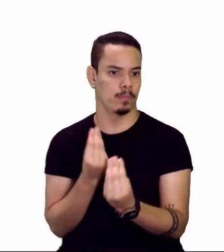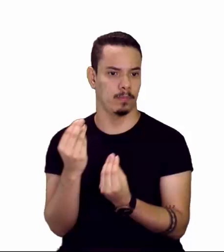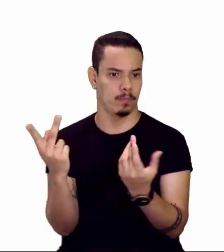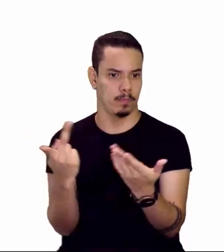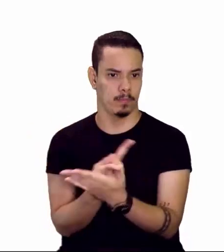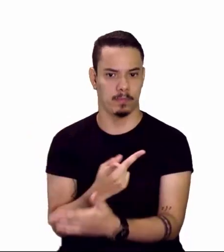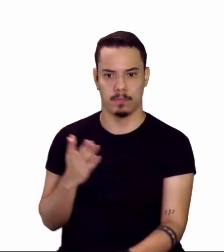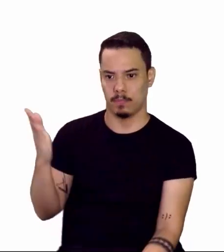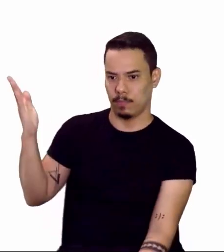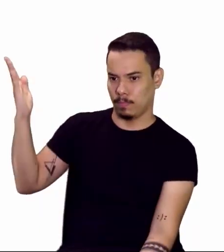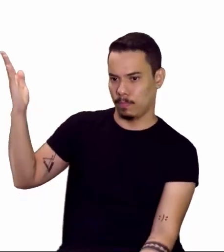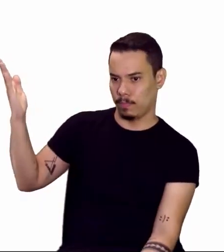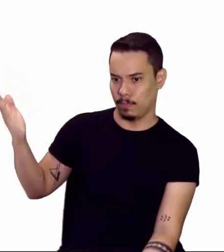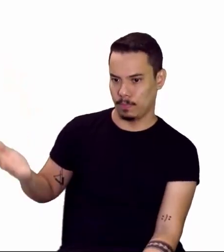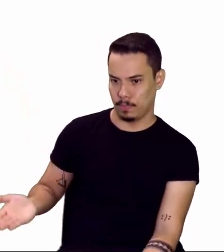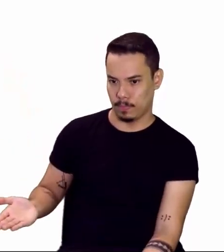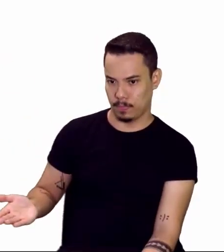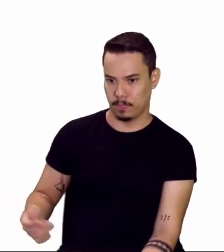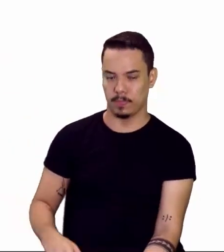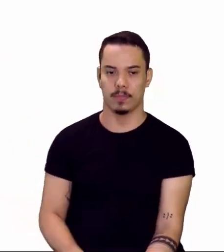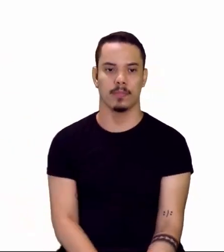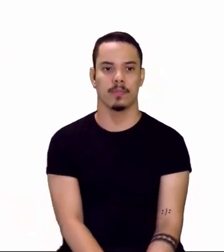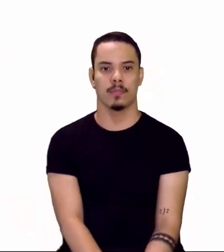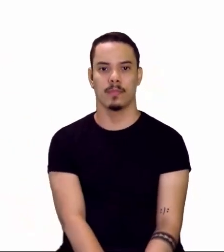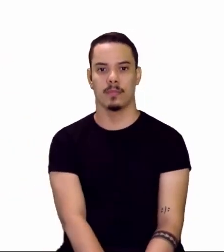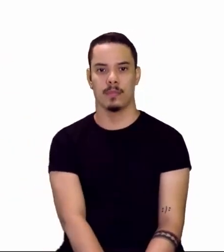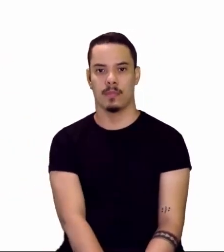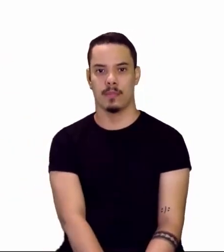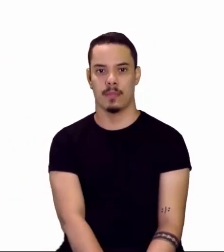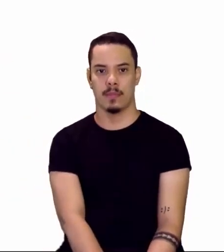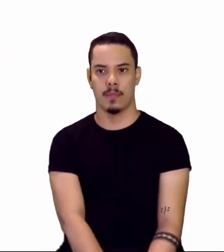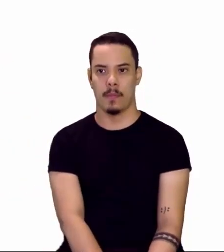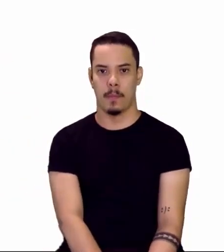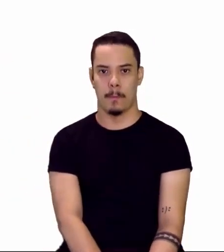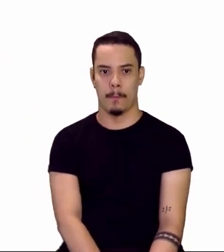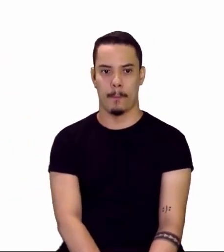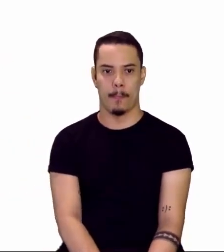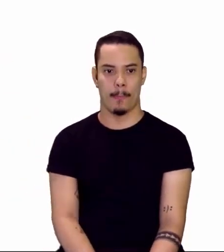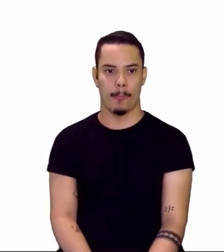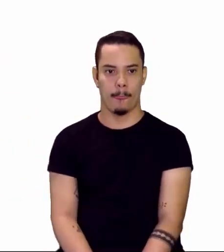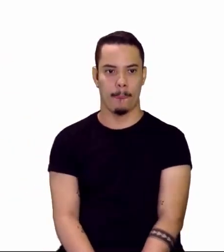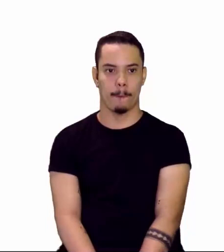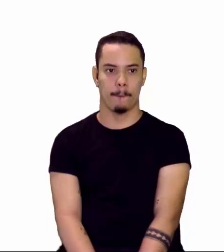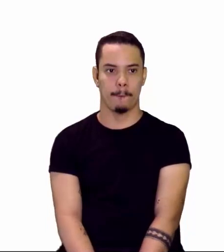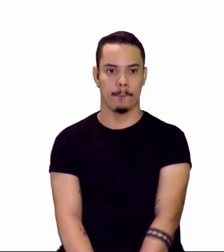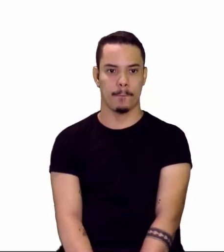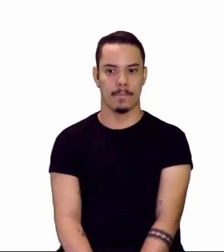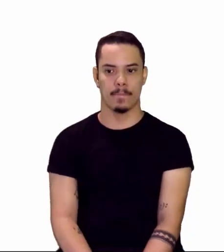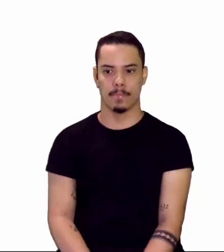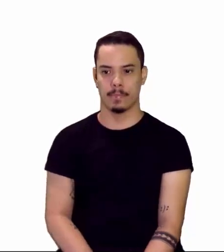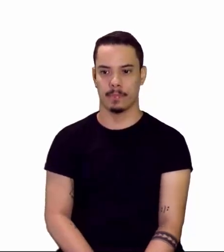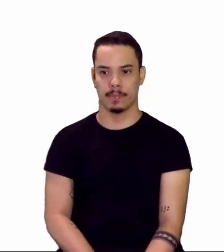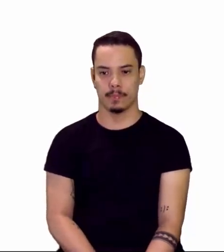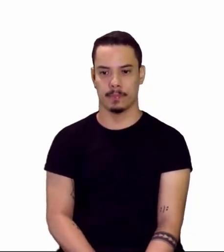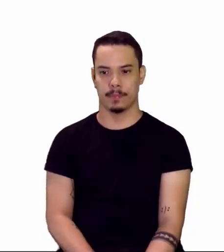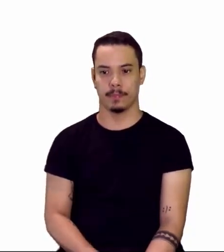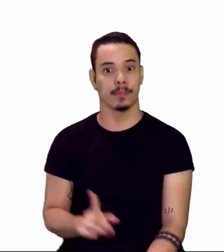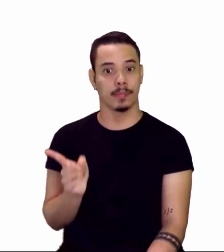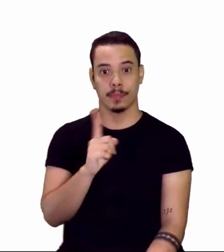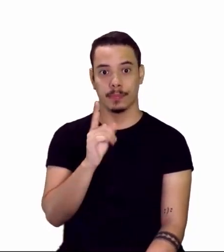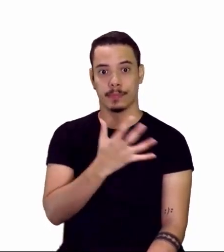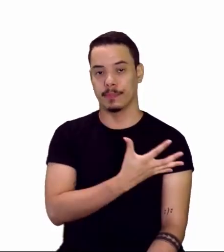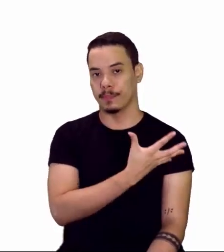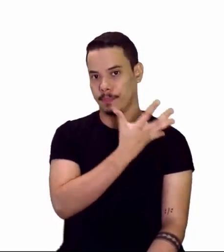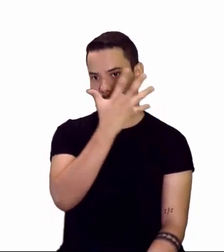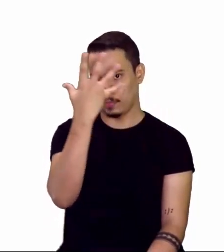demais compostos e de outras geometrias, tá certo? Não esquecendo que a